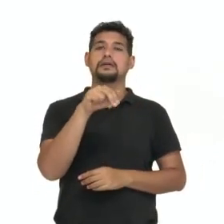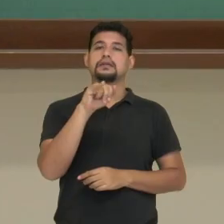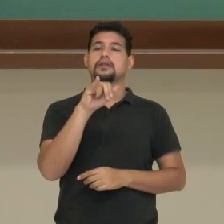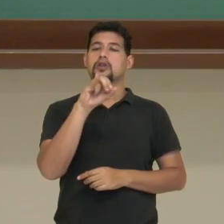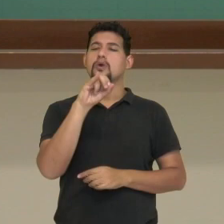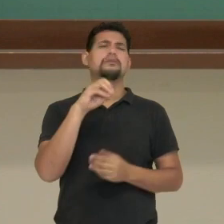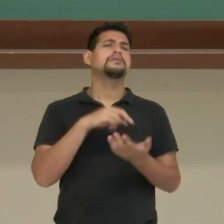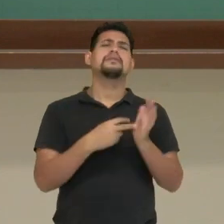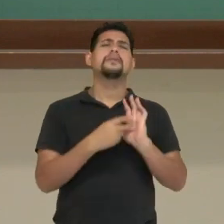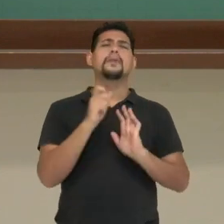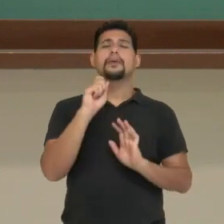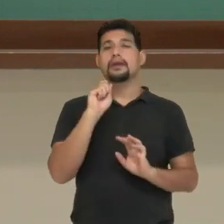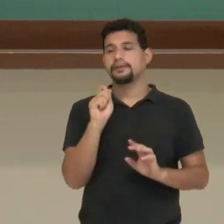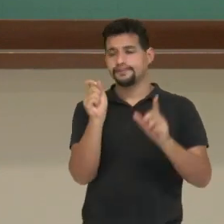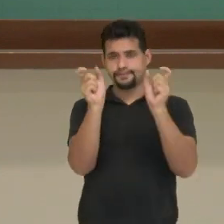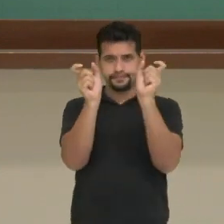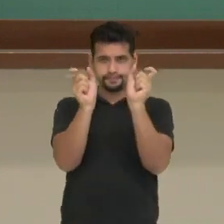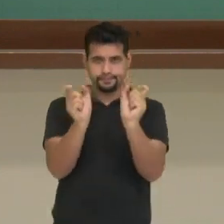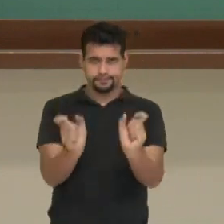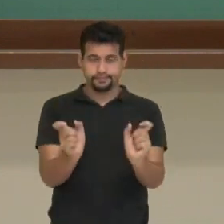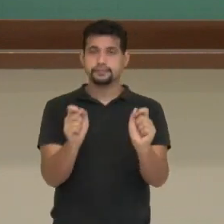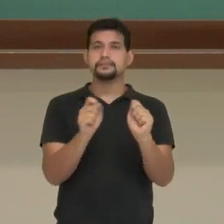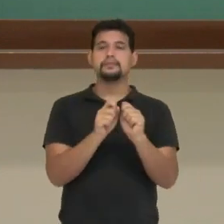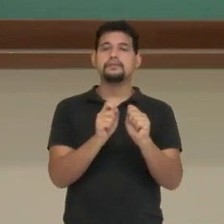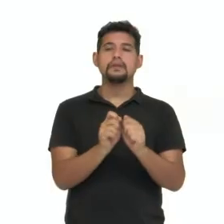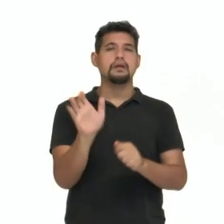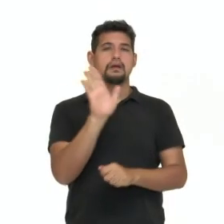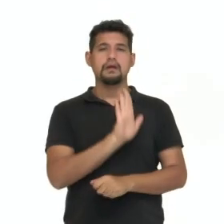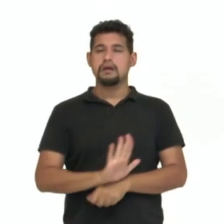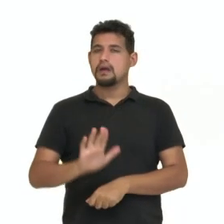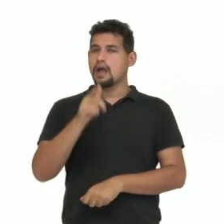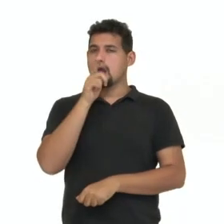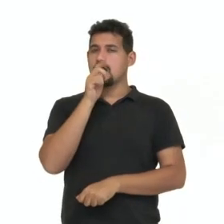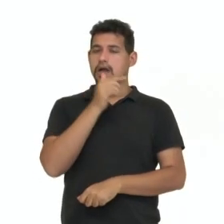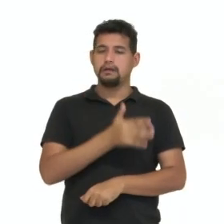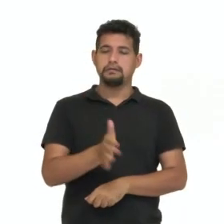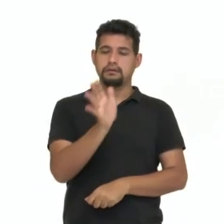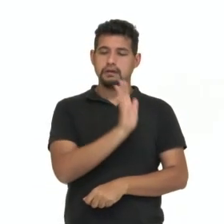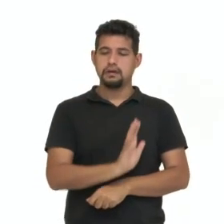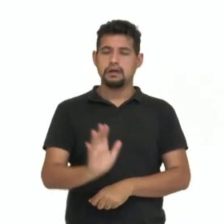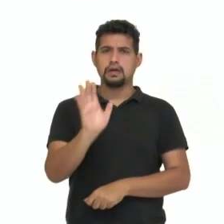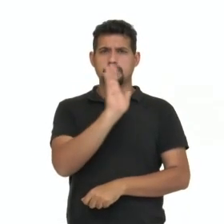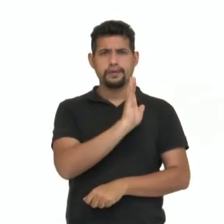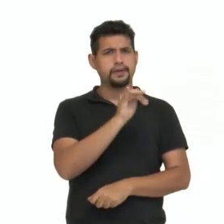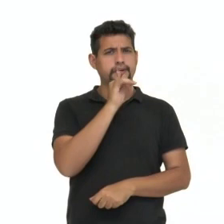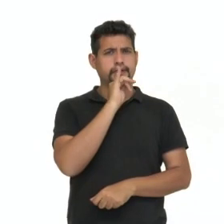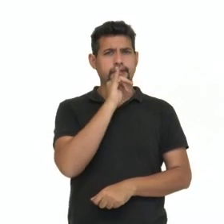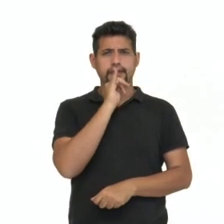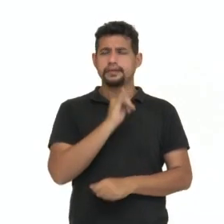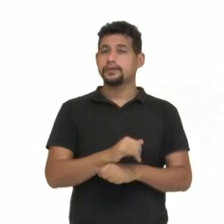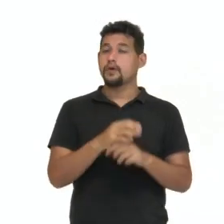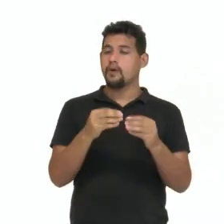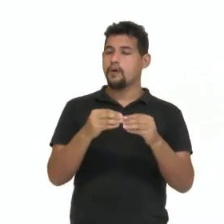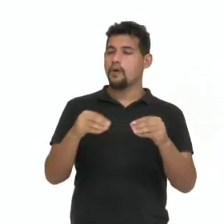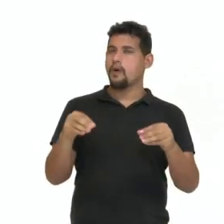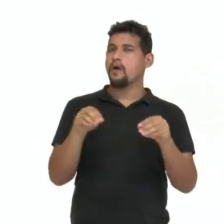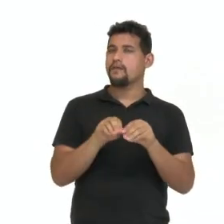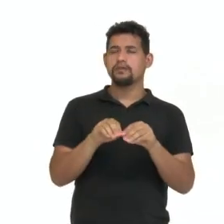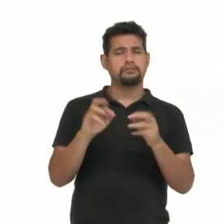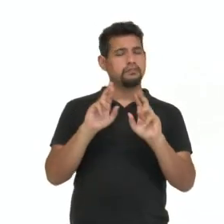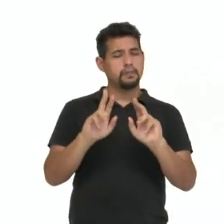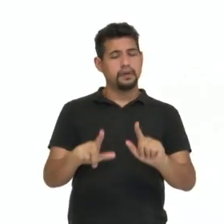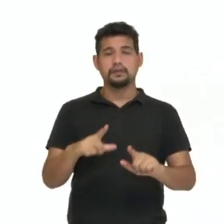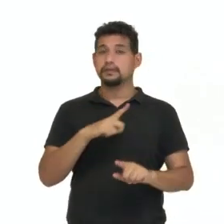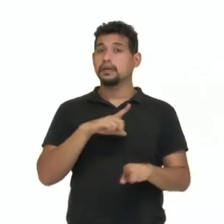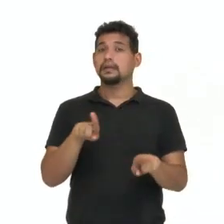aquela característica, né, que vai simular o ambiente aquático, né? Por exemplo, que os ovos de répteis vão ter e